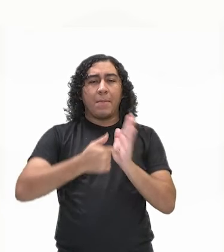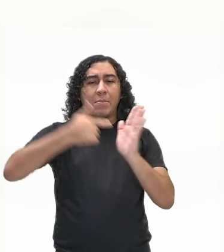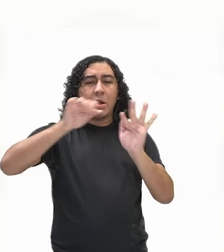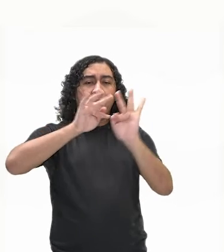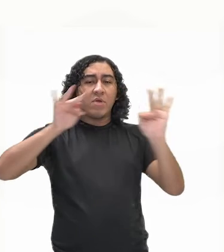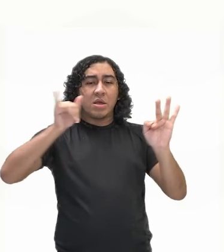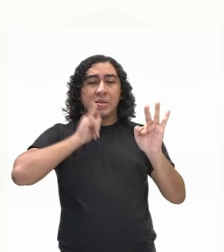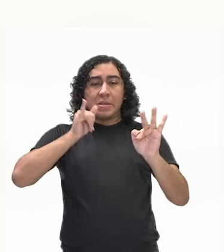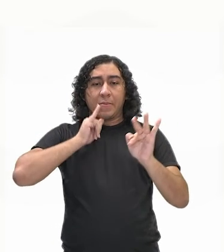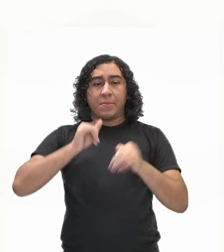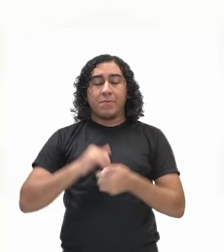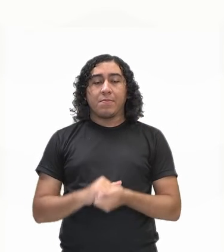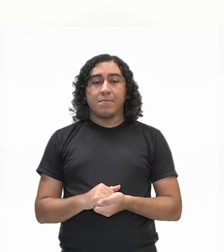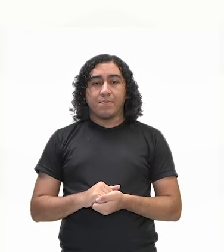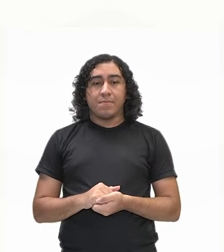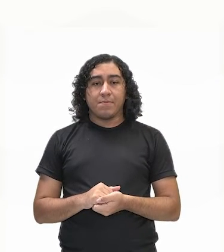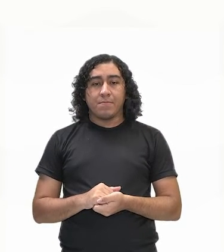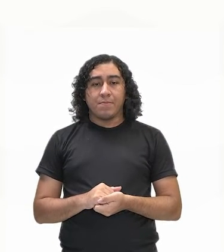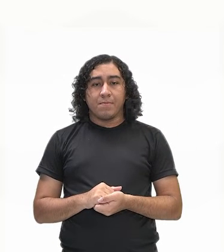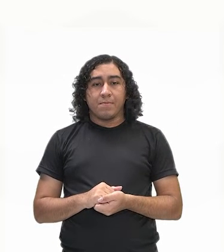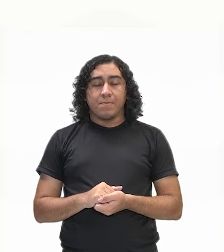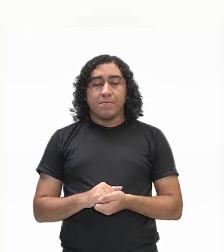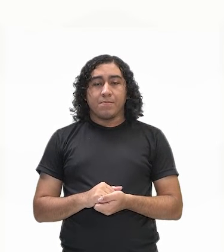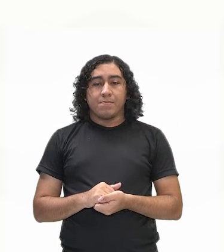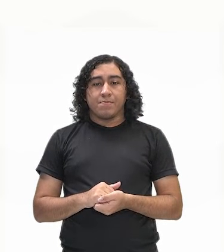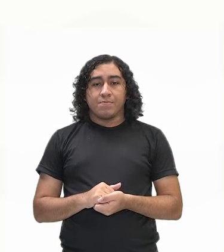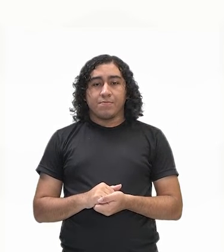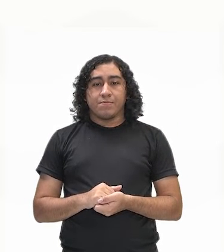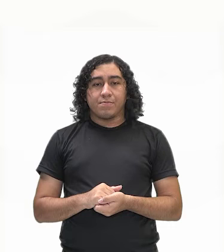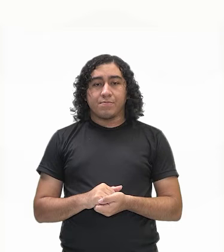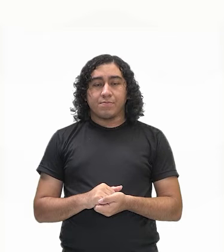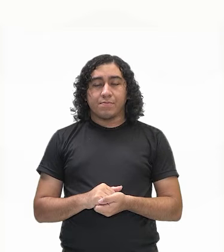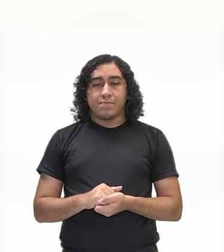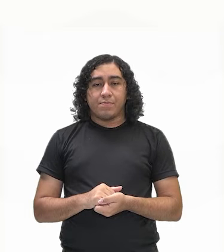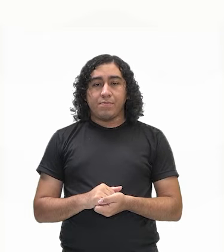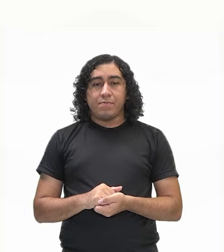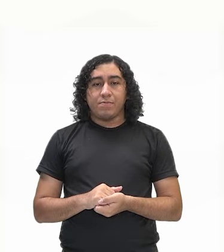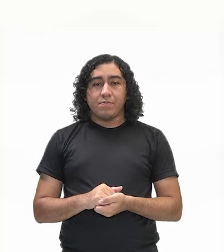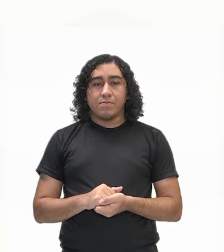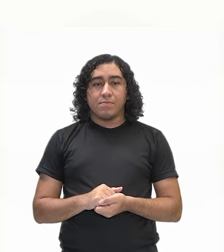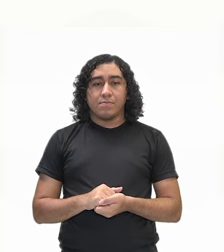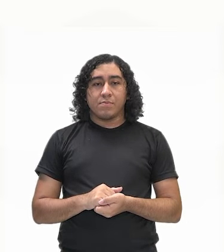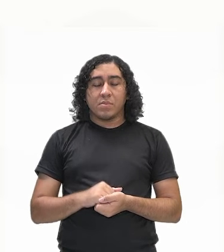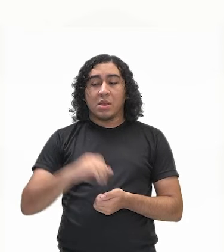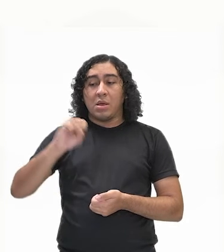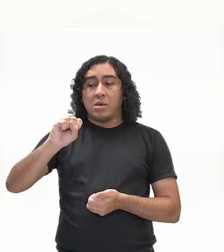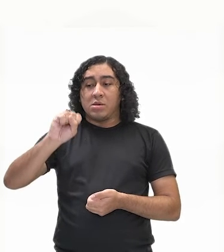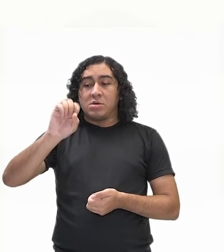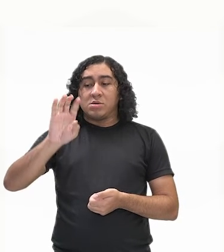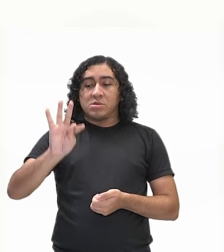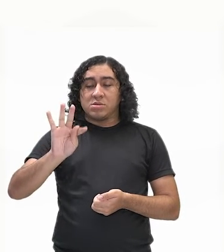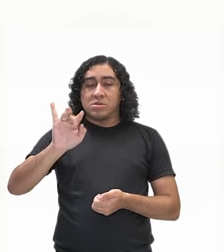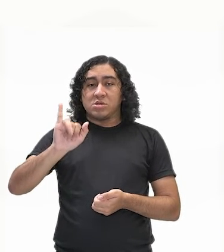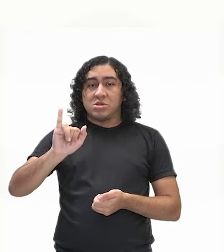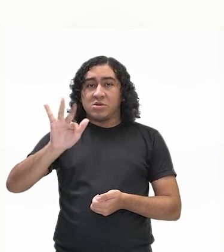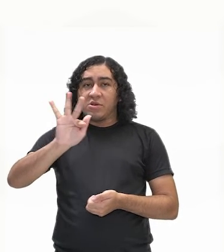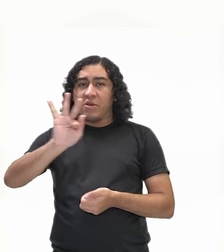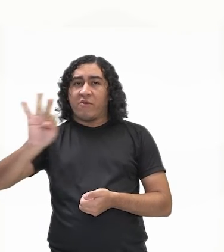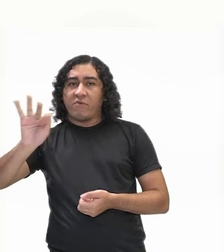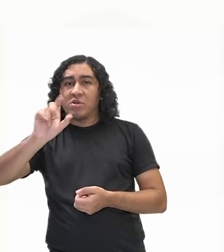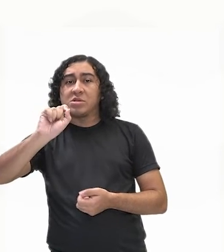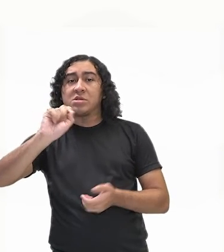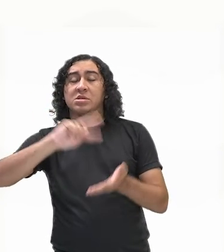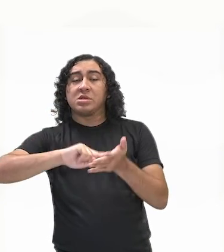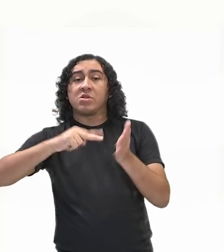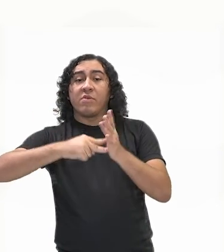primeiro exemplo, he said he was stiff and sore. A palavrinha stiff é rígido, tá,